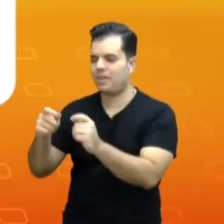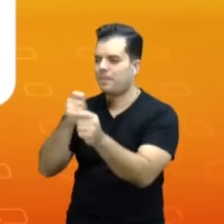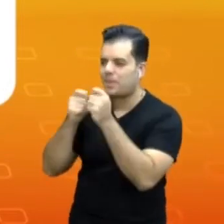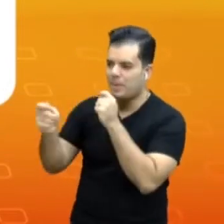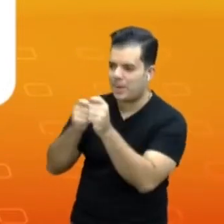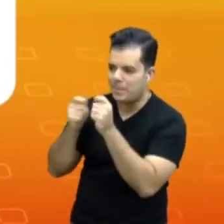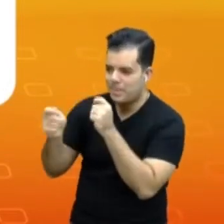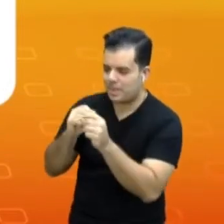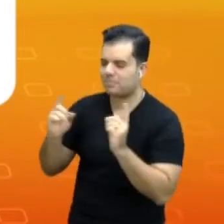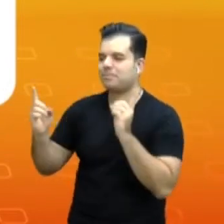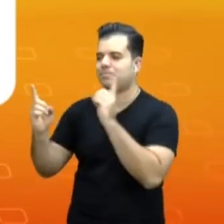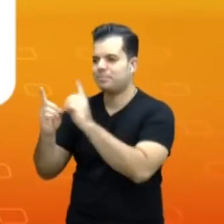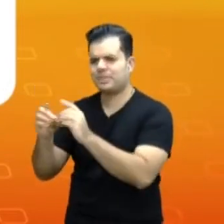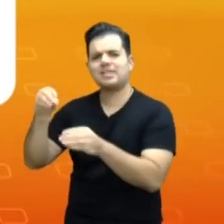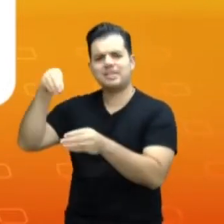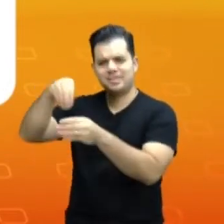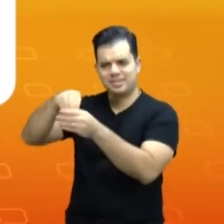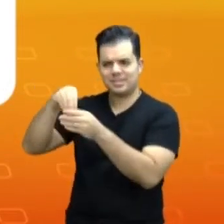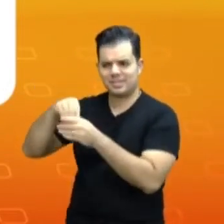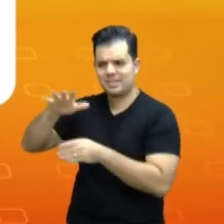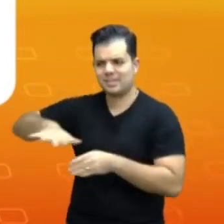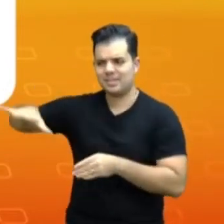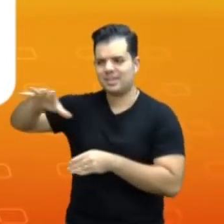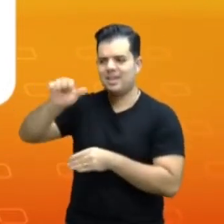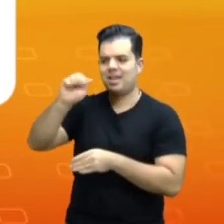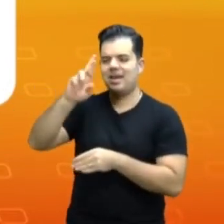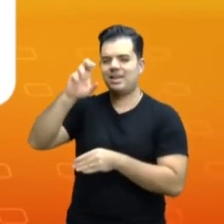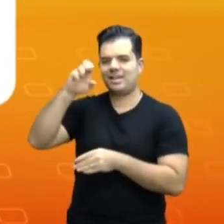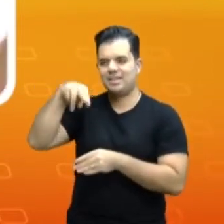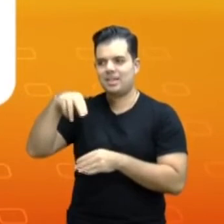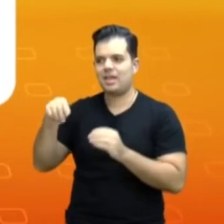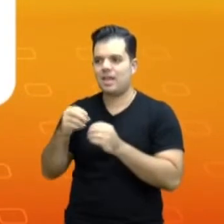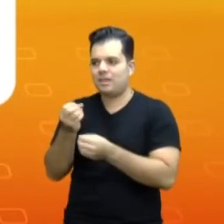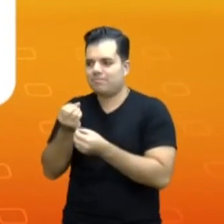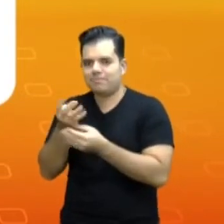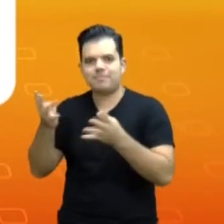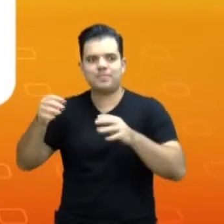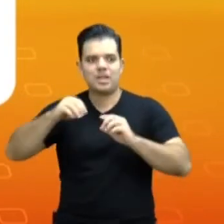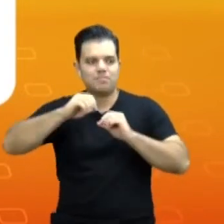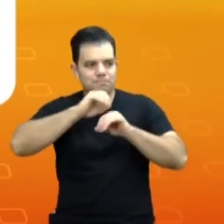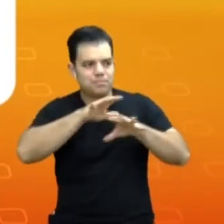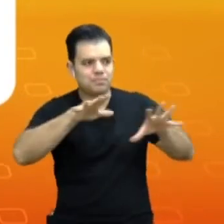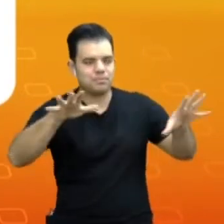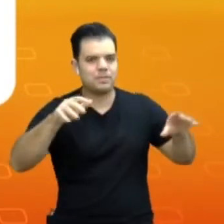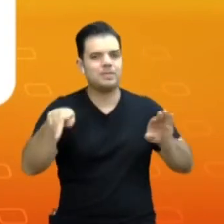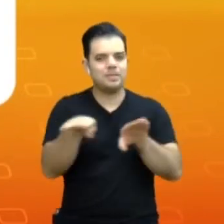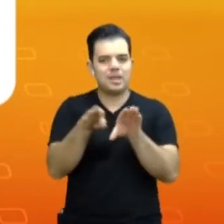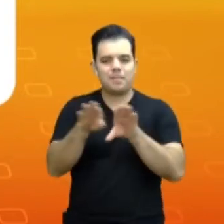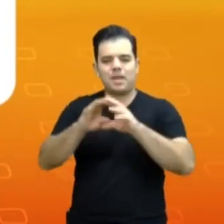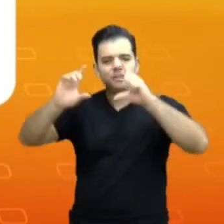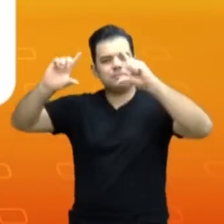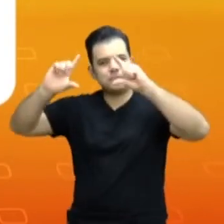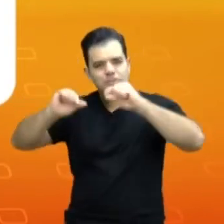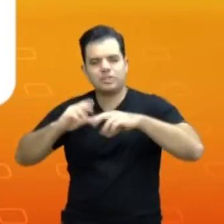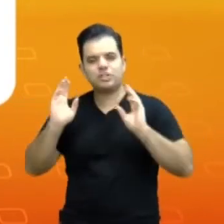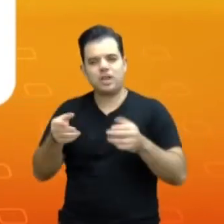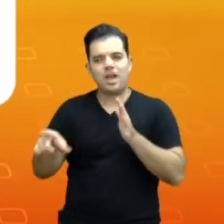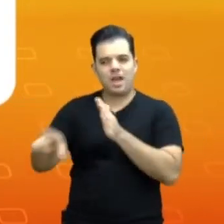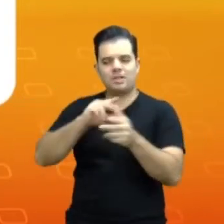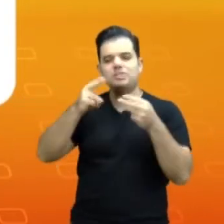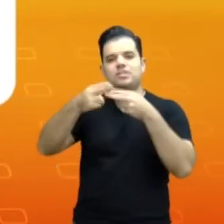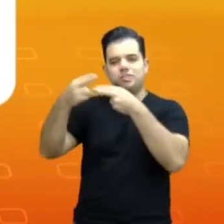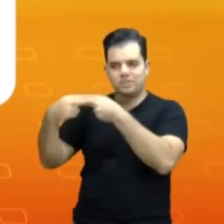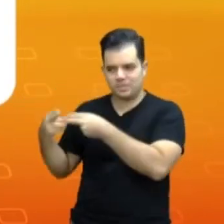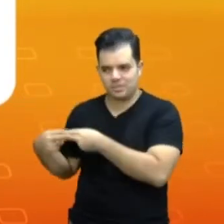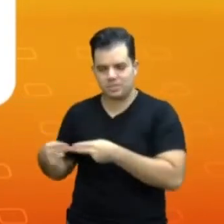dentro da sua respectiva arena. E isso é enviado em material bruto e também em highlight, já editado para os